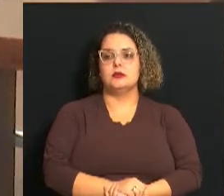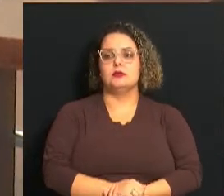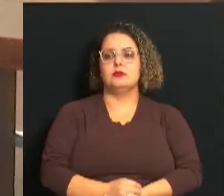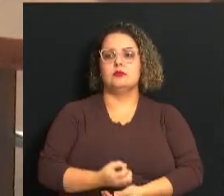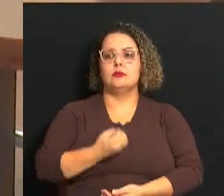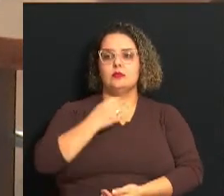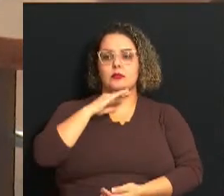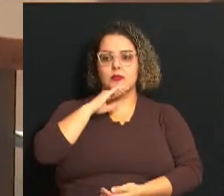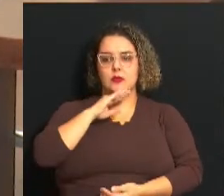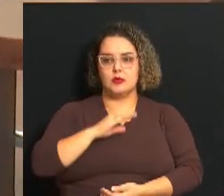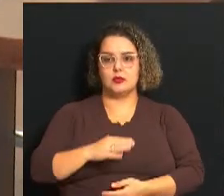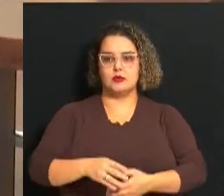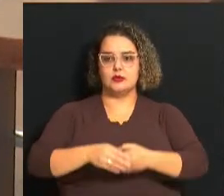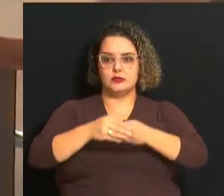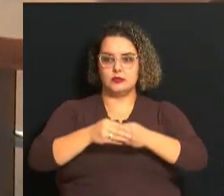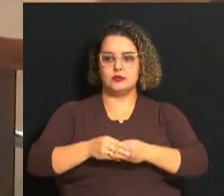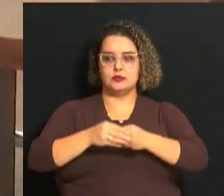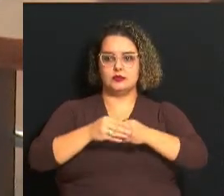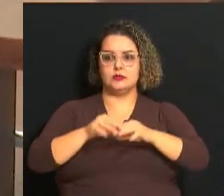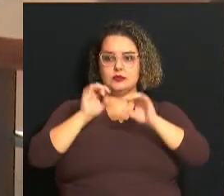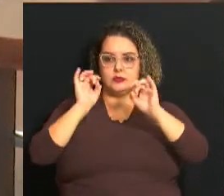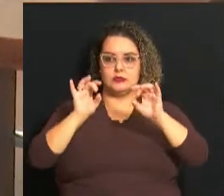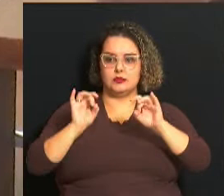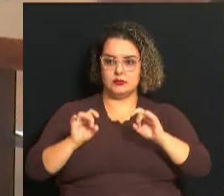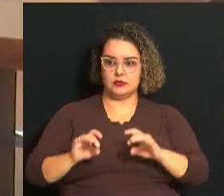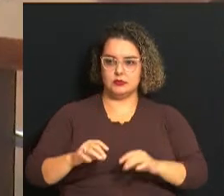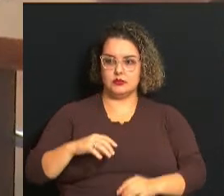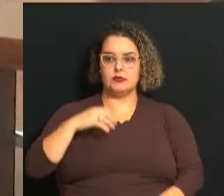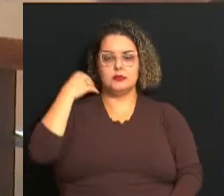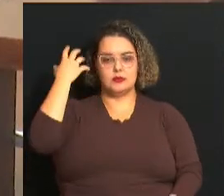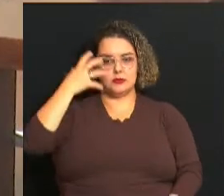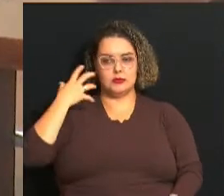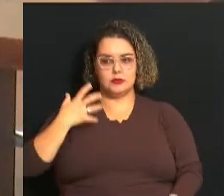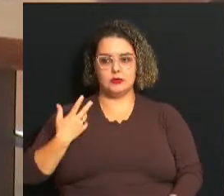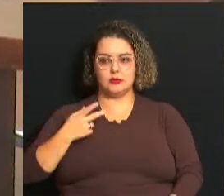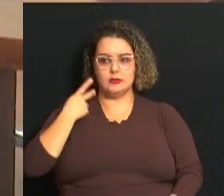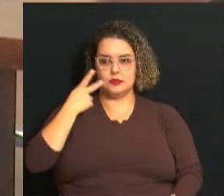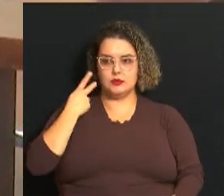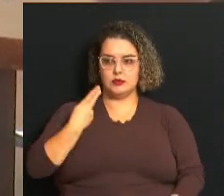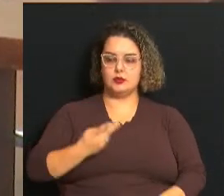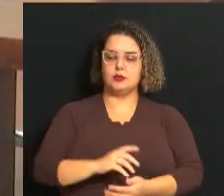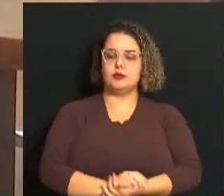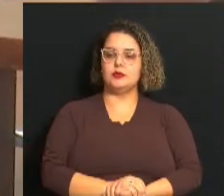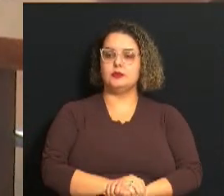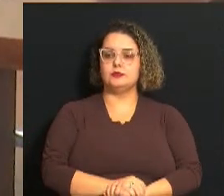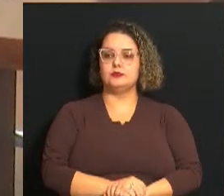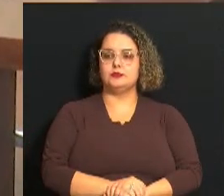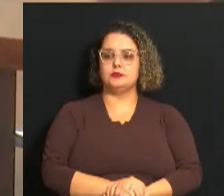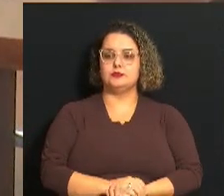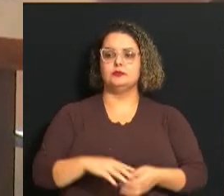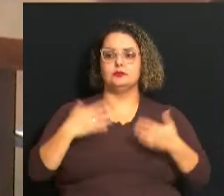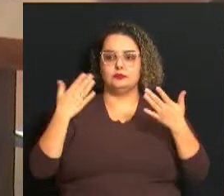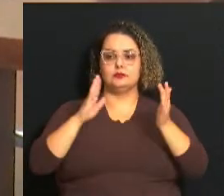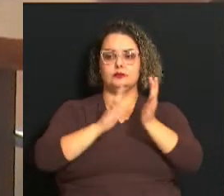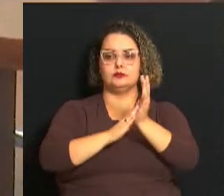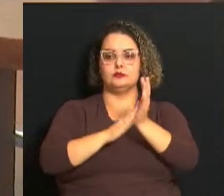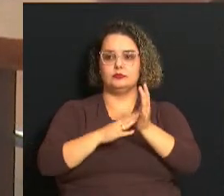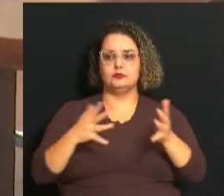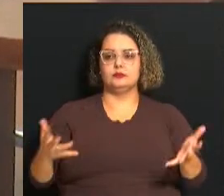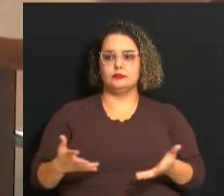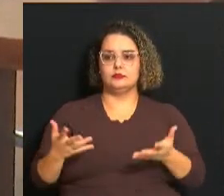meus cumprimentos especial a vereadora guiga Calisto parabenizo também pela